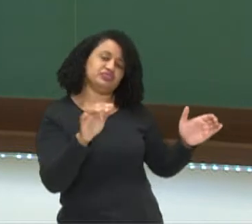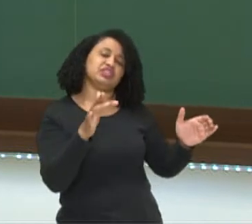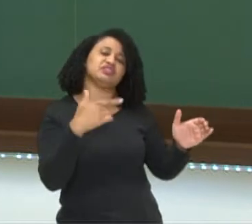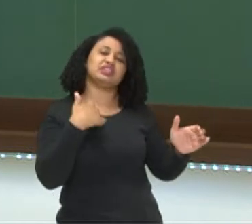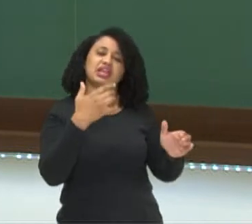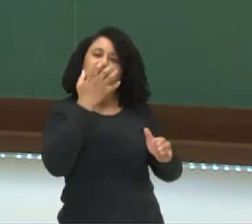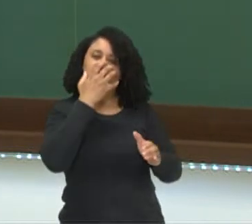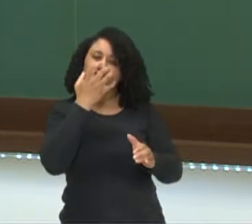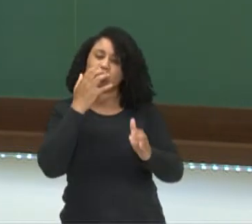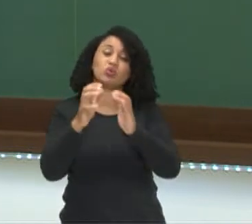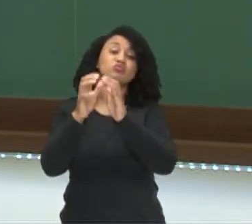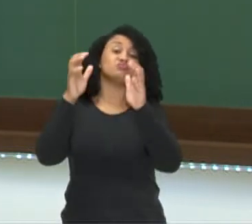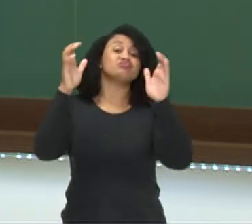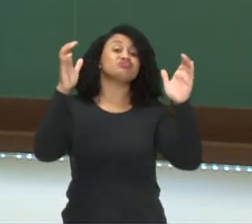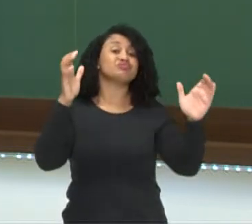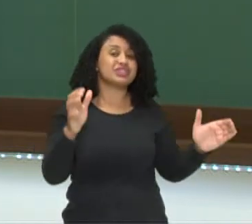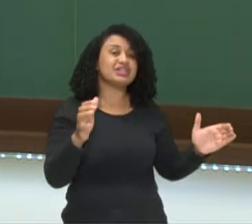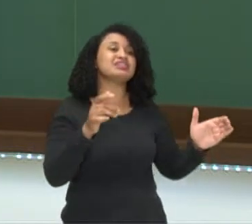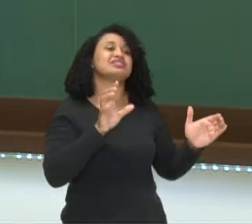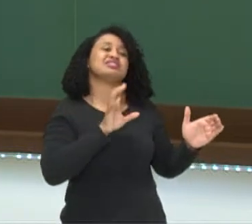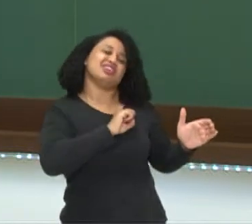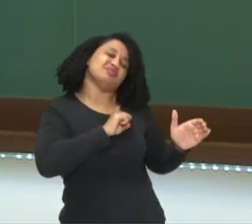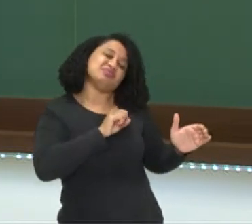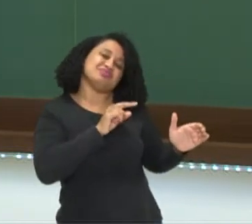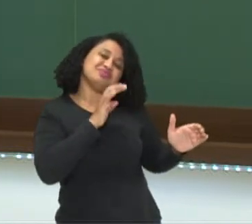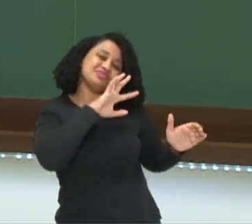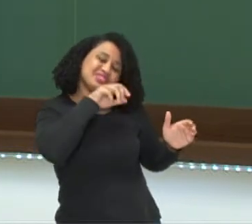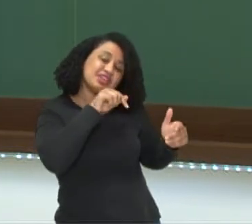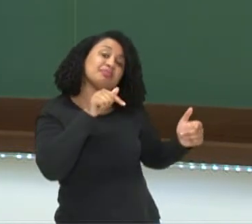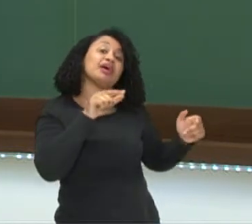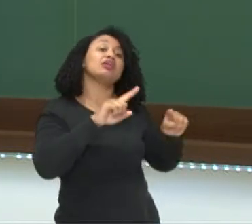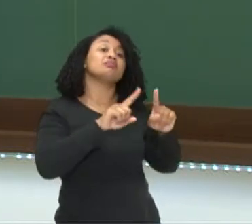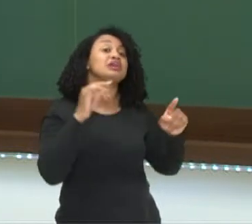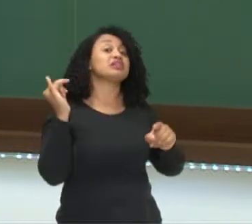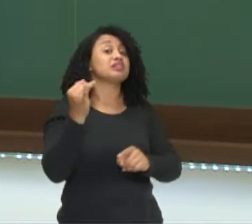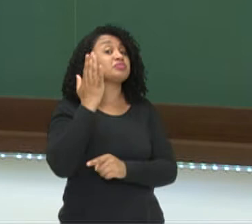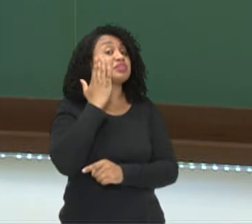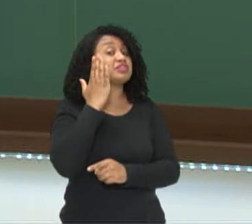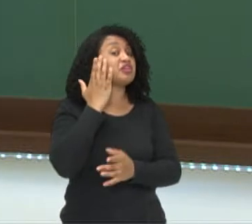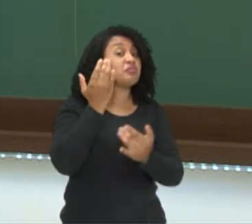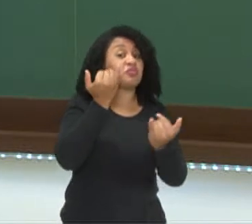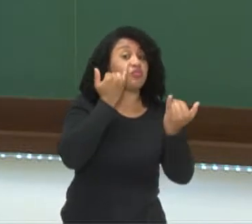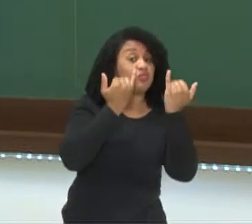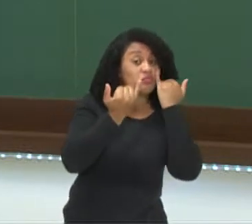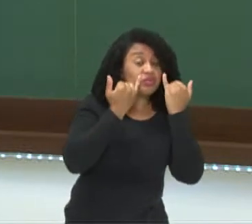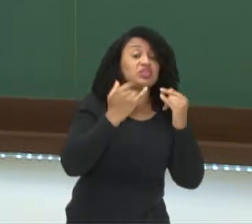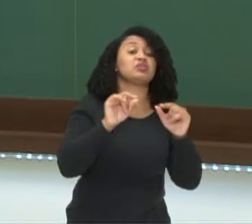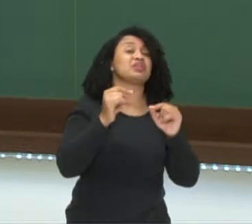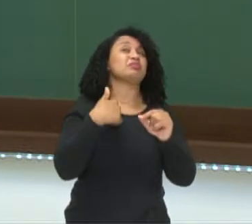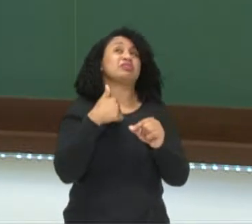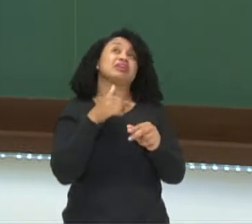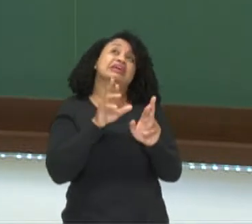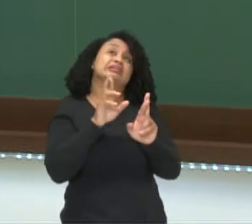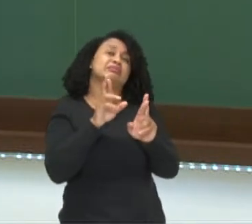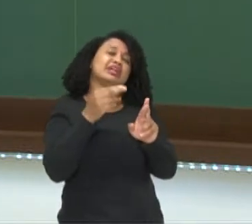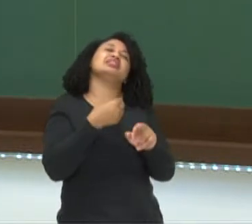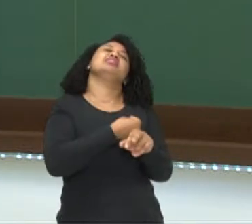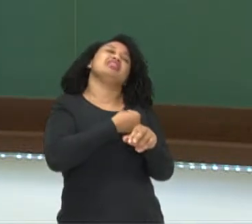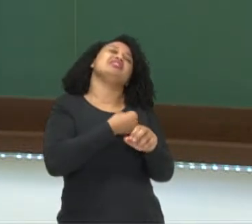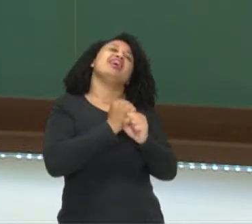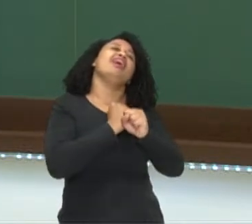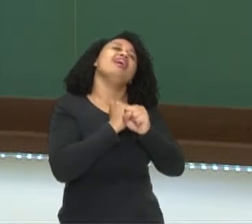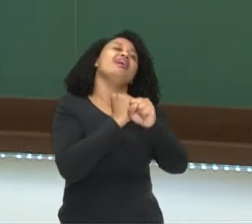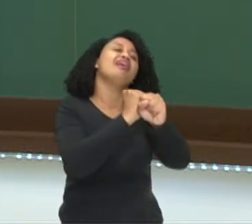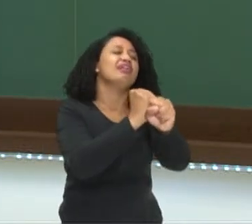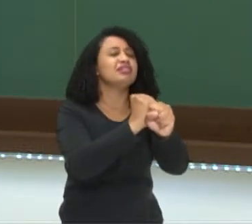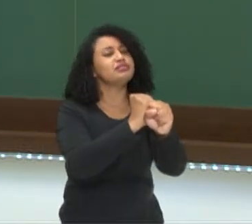cachorro grande, a gente ama muito o nosso bichinho, né? Mas a gente precisa saber dessas informações para não ficar esperando que ele viva